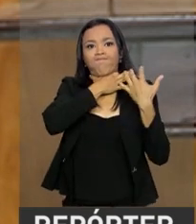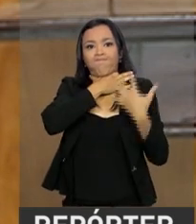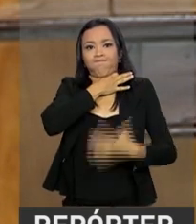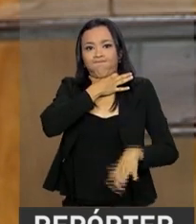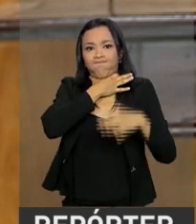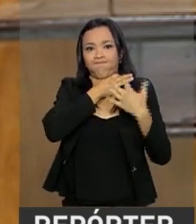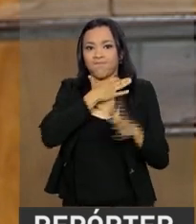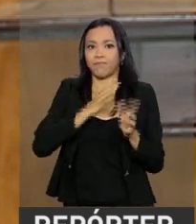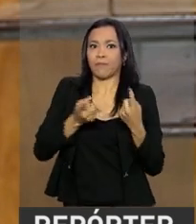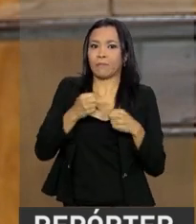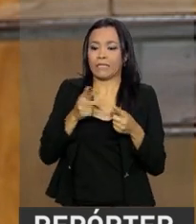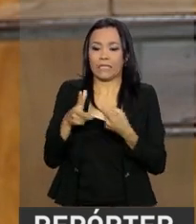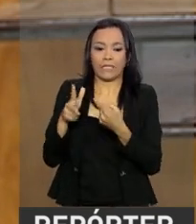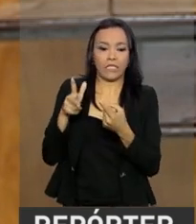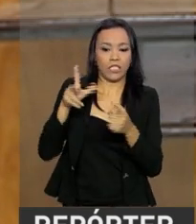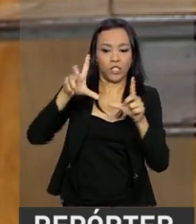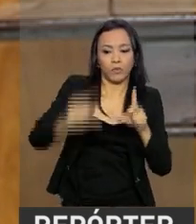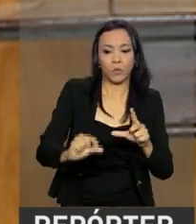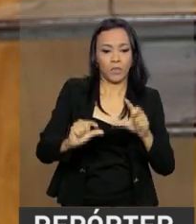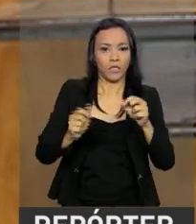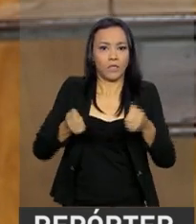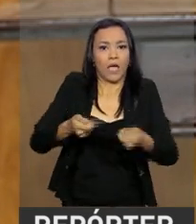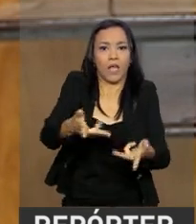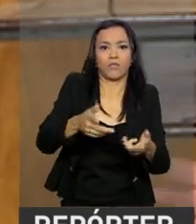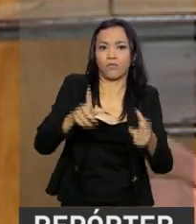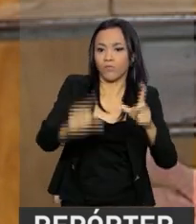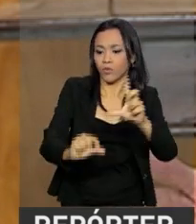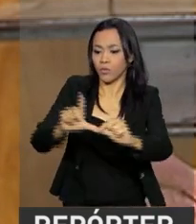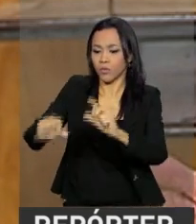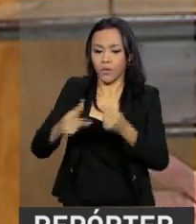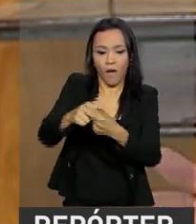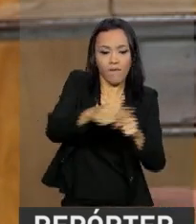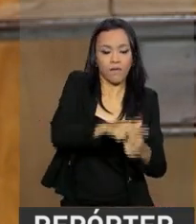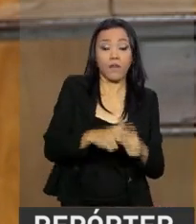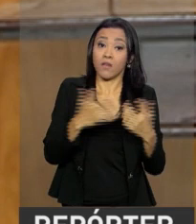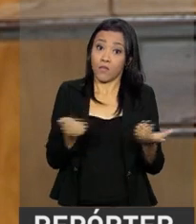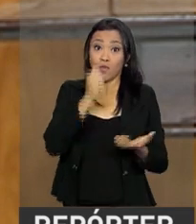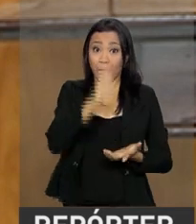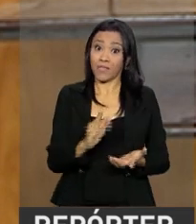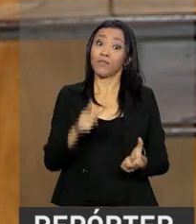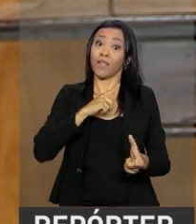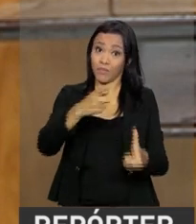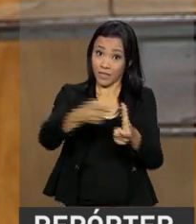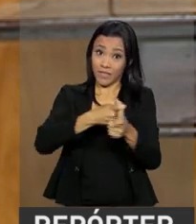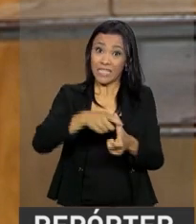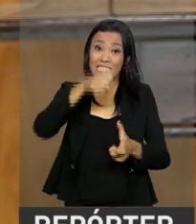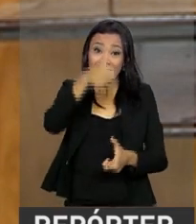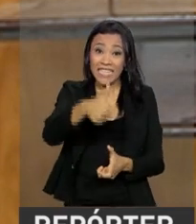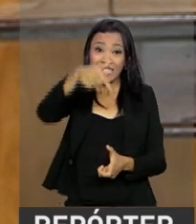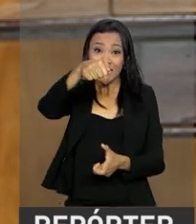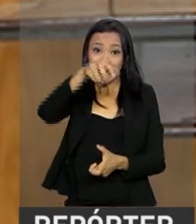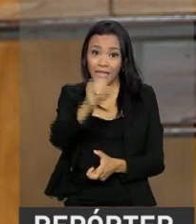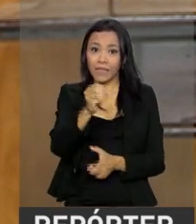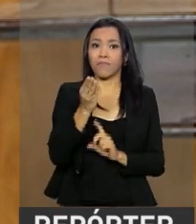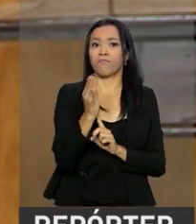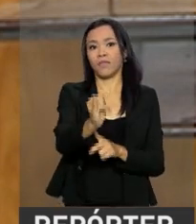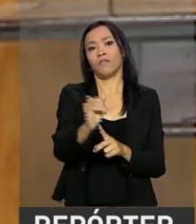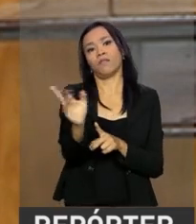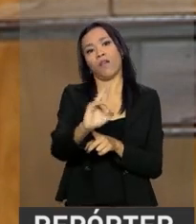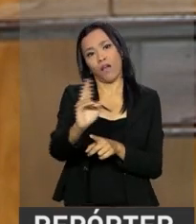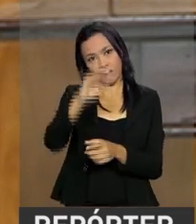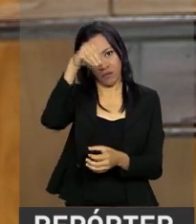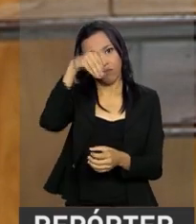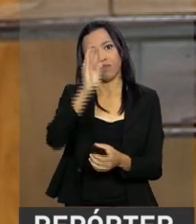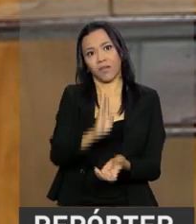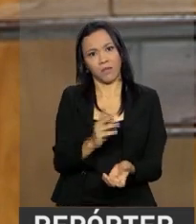algumas restrições, você diminui os gastos. Ora, o Brasil, nós temos um déficit, você sabe, de 170 bilhões de reais.